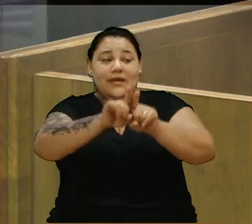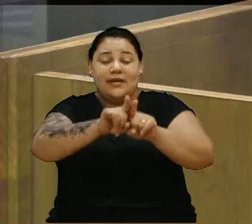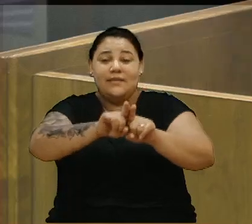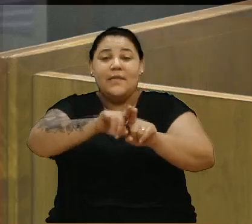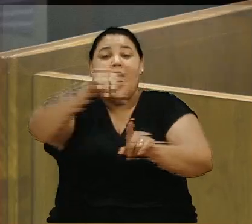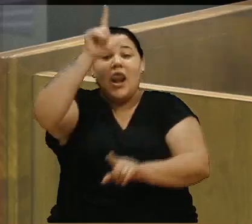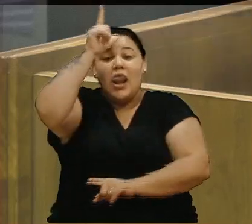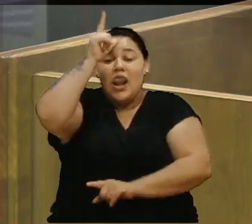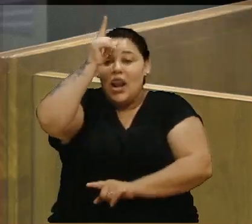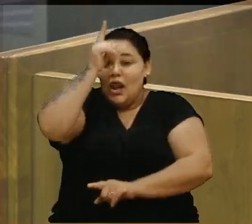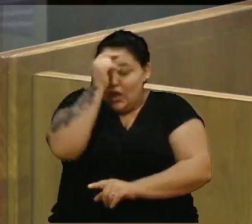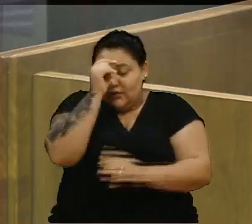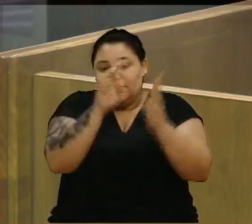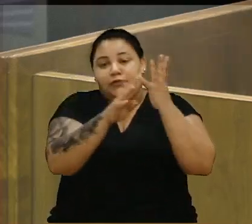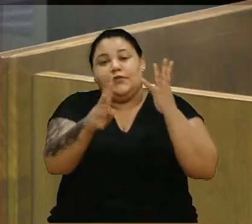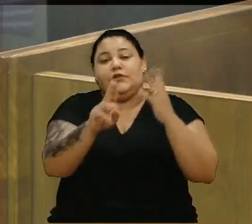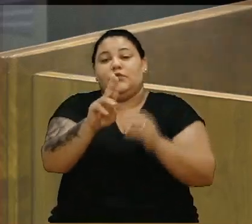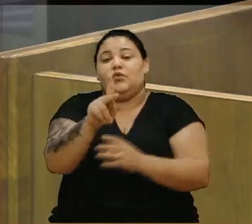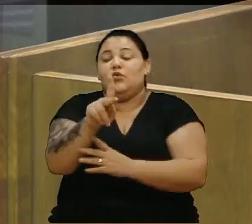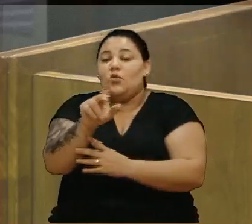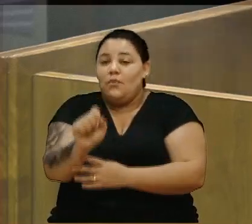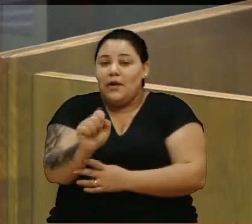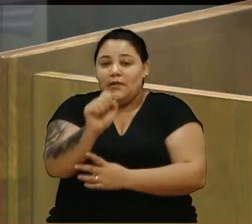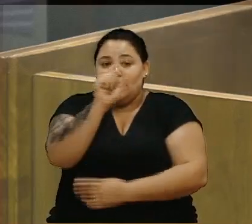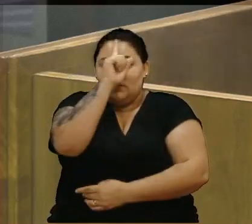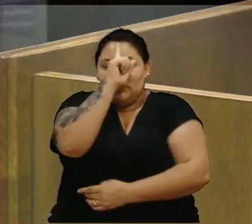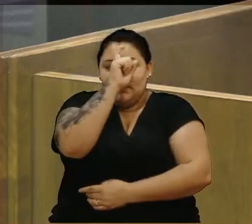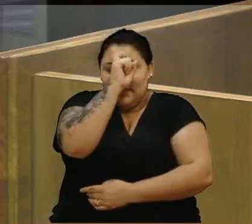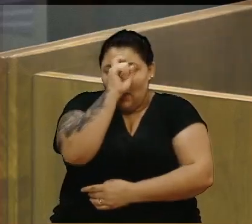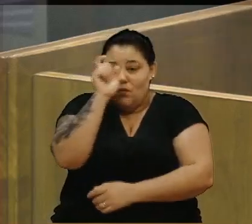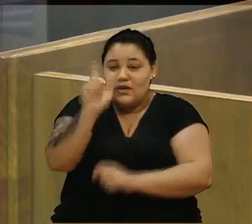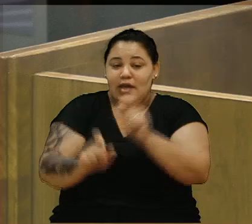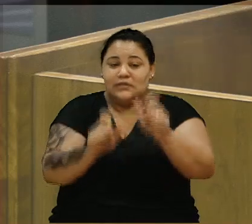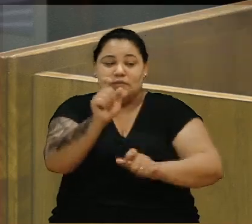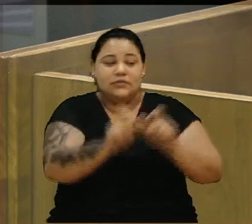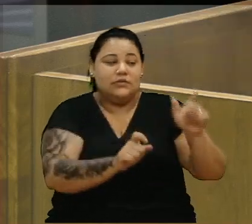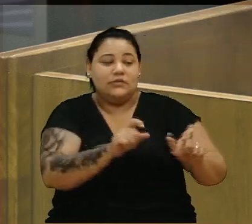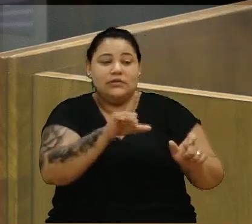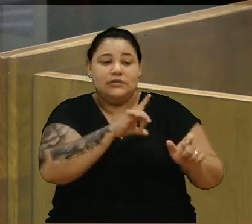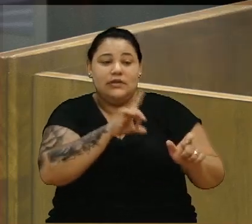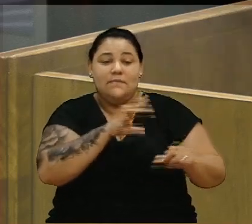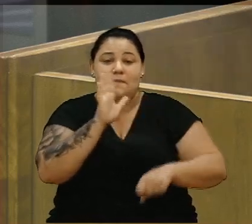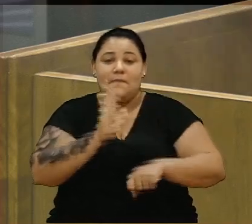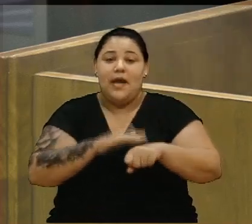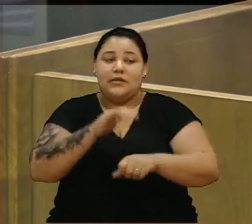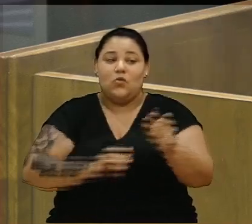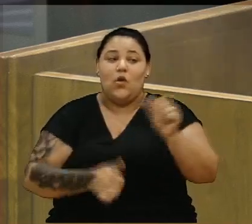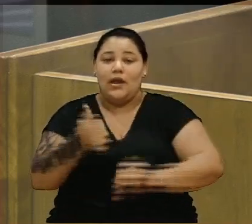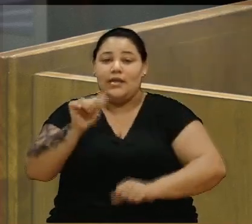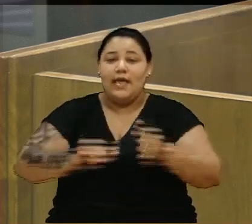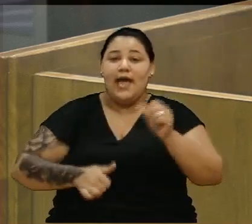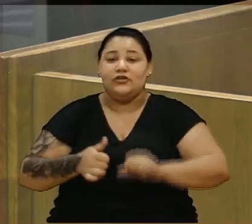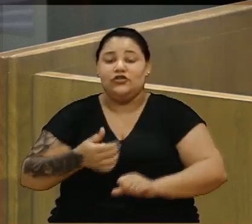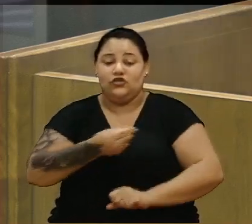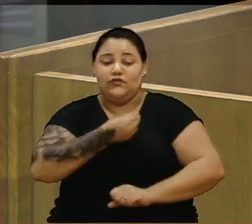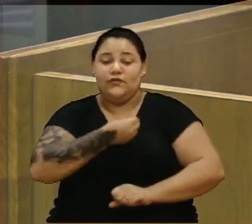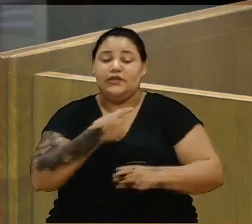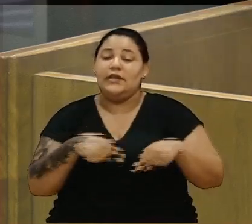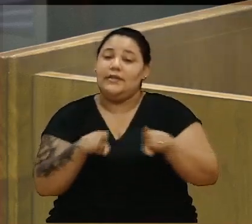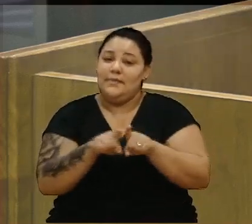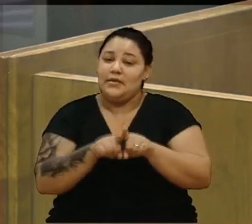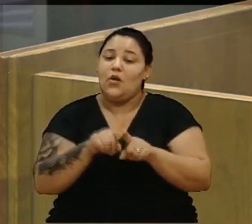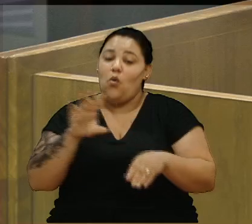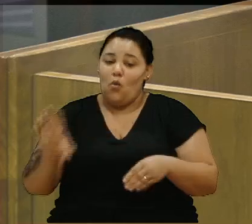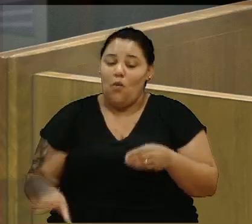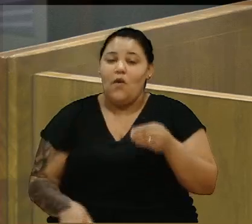desafogar as UPAs, desafogar os hospitais e as pessoas vão ter mais qualidade de vida. Então, me somo à pauta trazida pelo Conselho, que